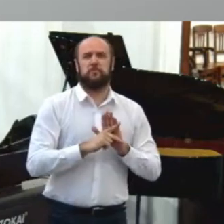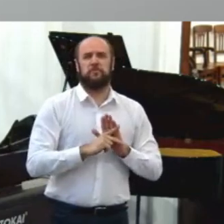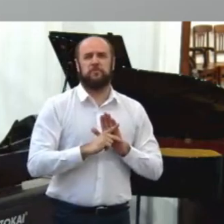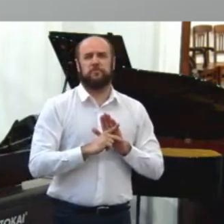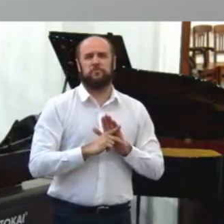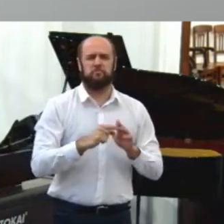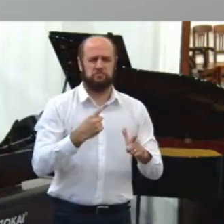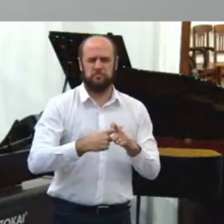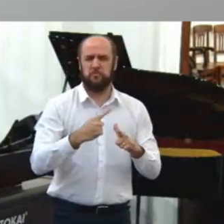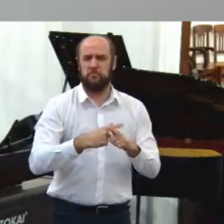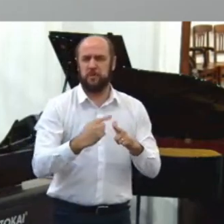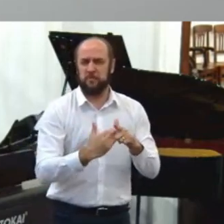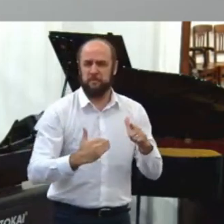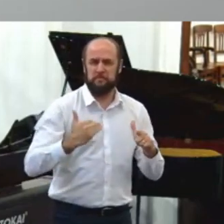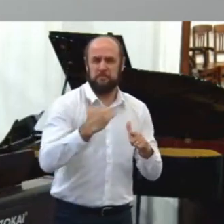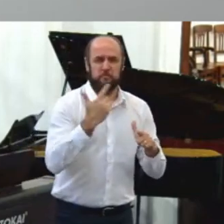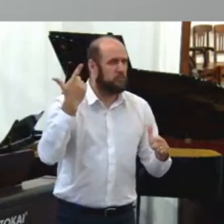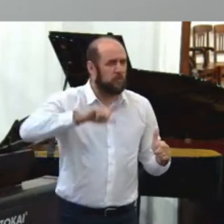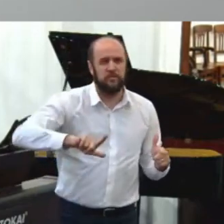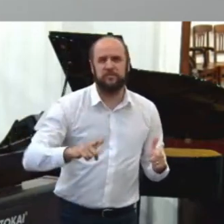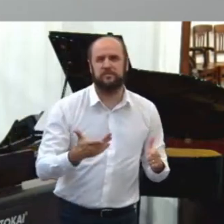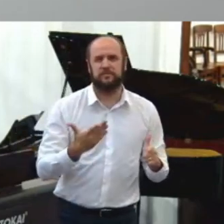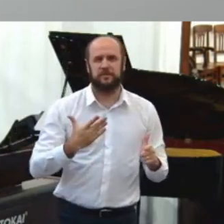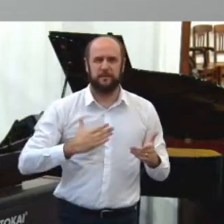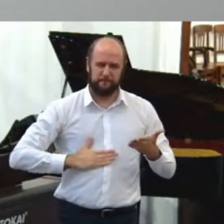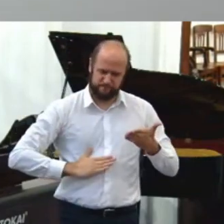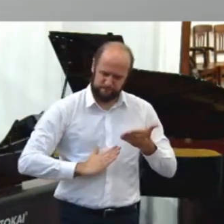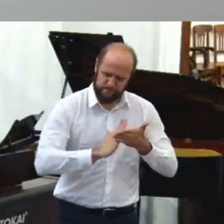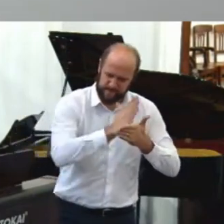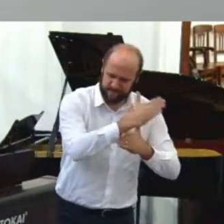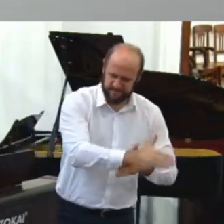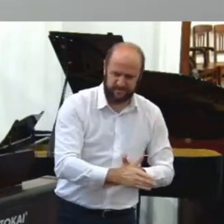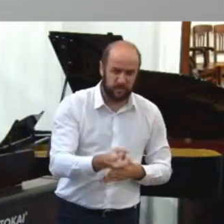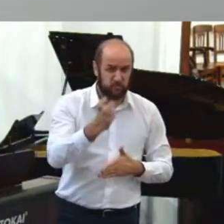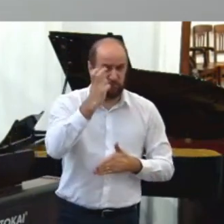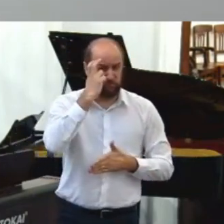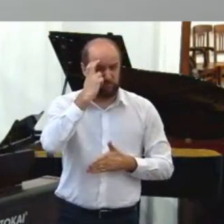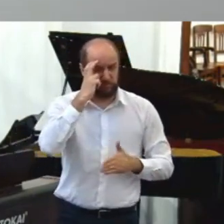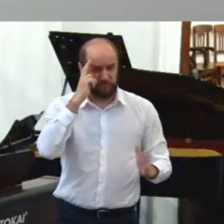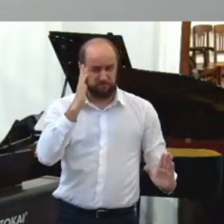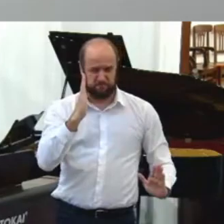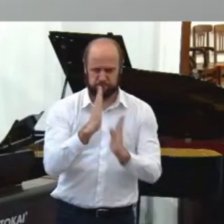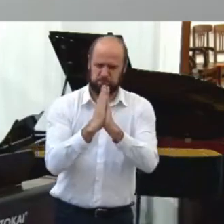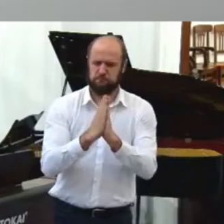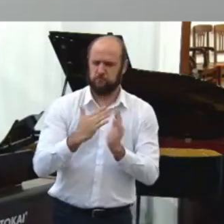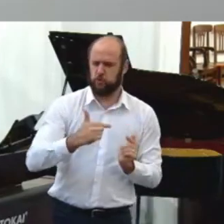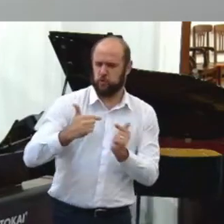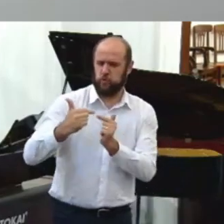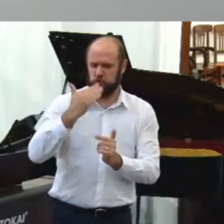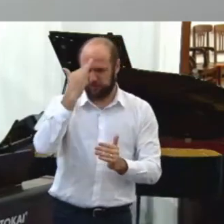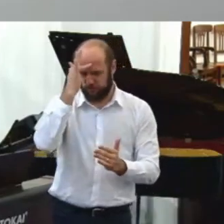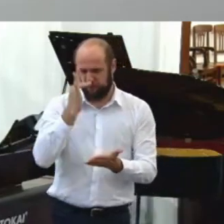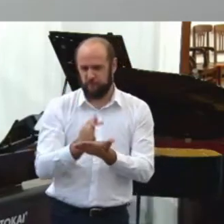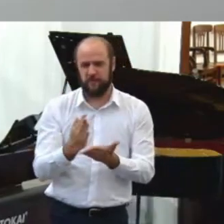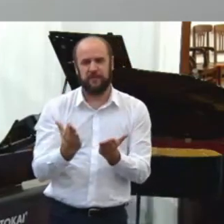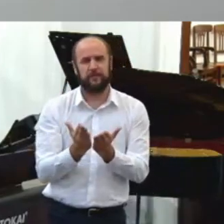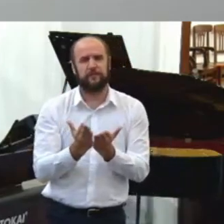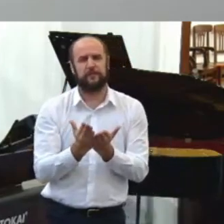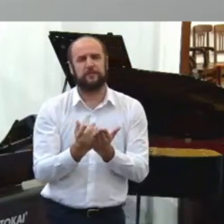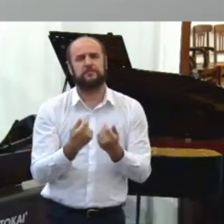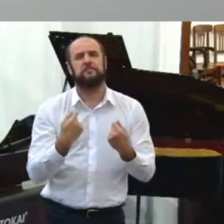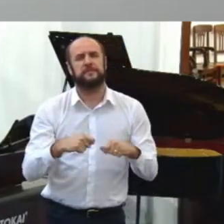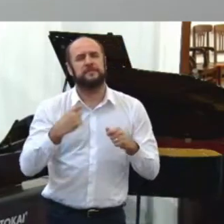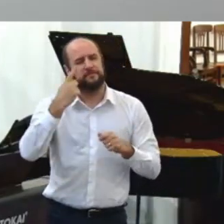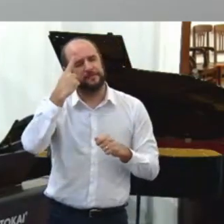superar adversidades, atravessar culturas que são contundentes com a fé cristã, ele precisa dizer: Deus